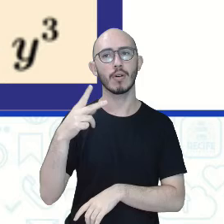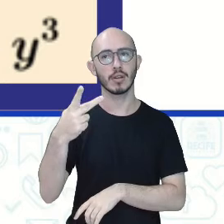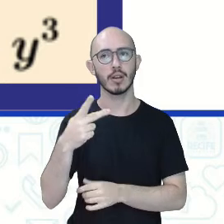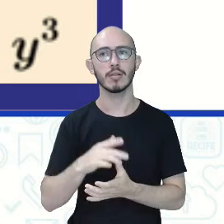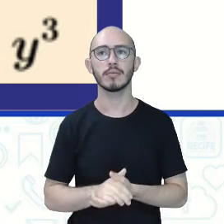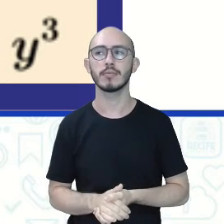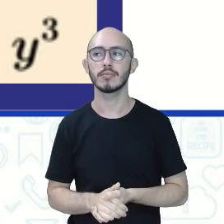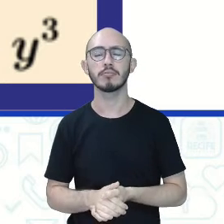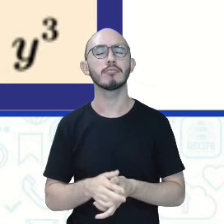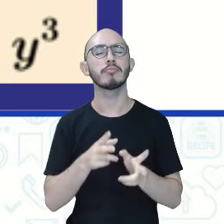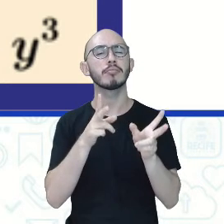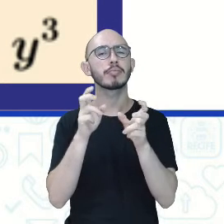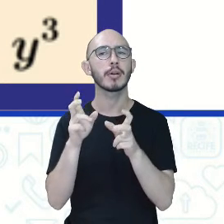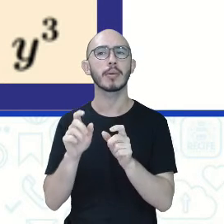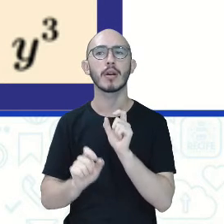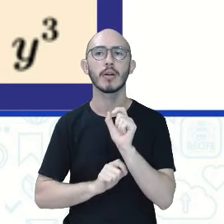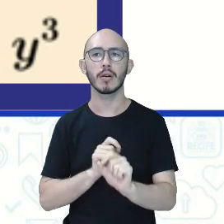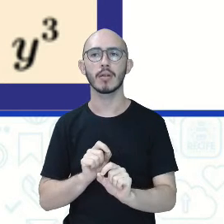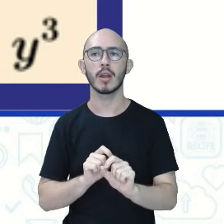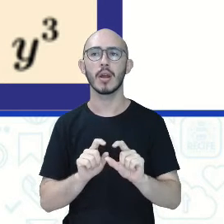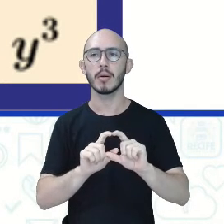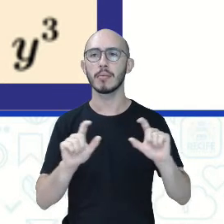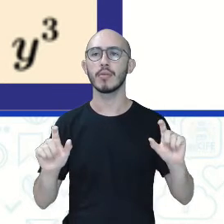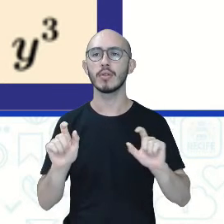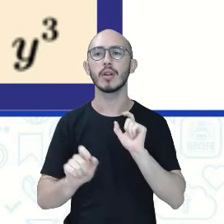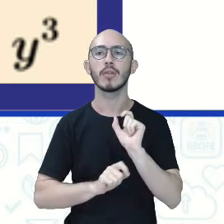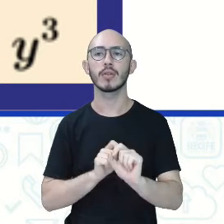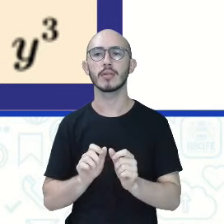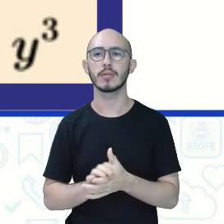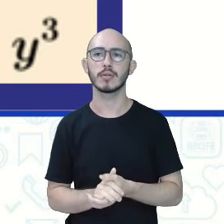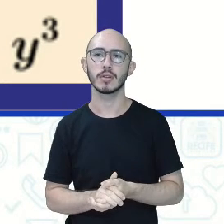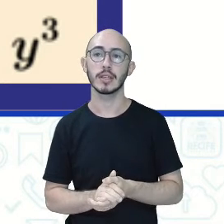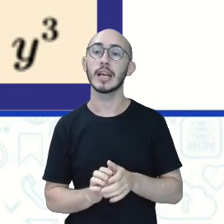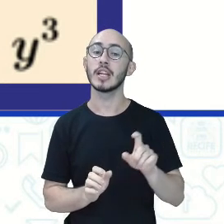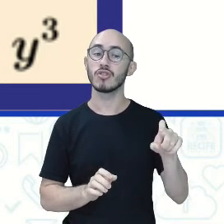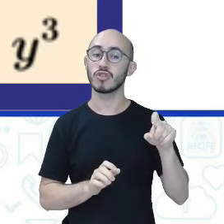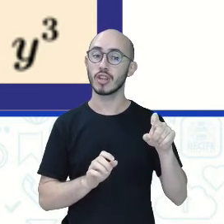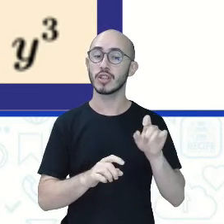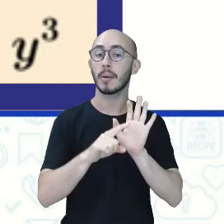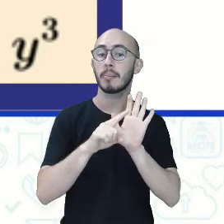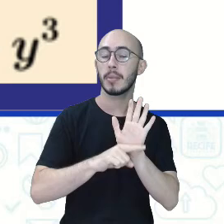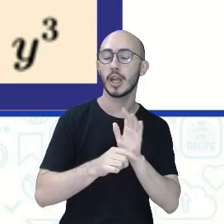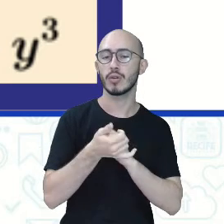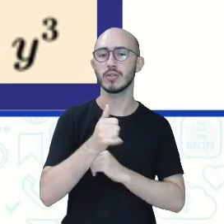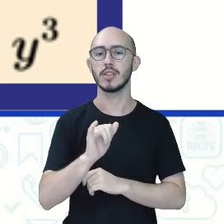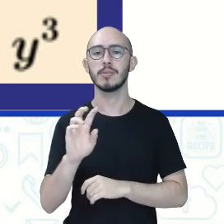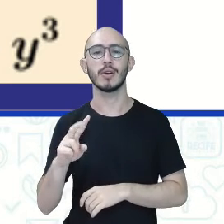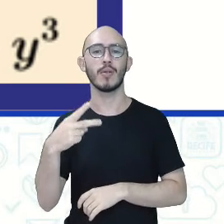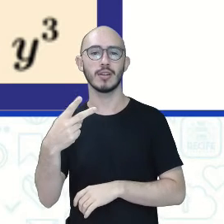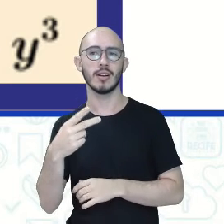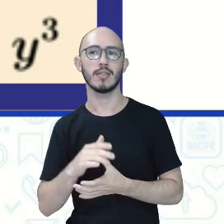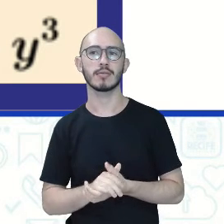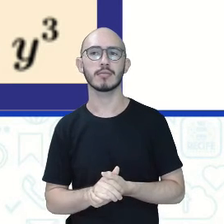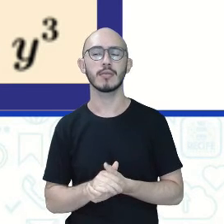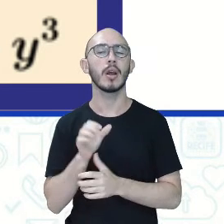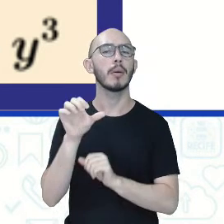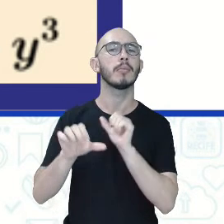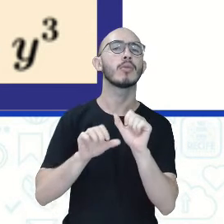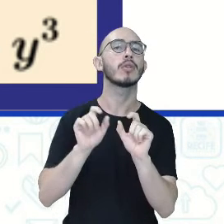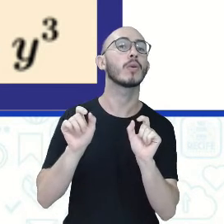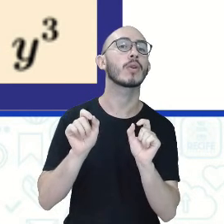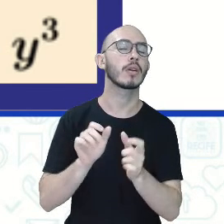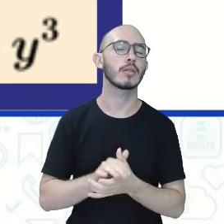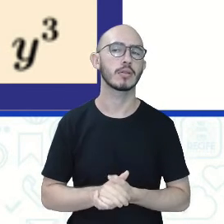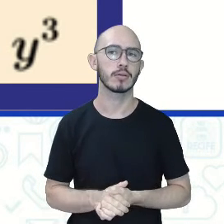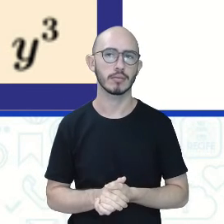quadrado. Observe o de baixo que muda só o sinal. X menos y elevado ao quadrado. E o que é que muda de um para o